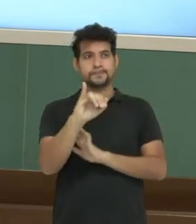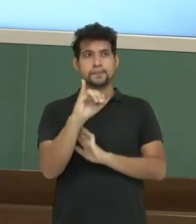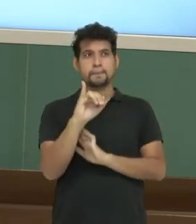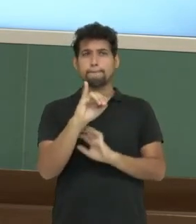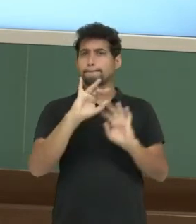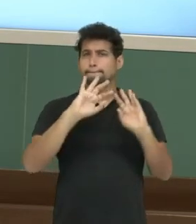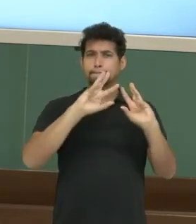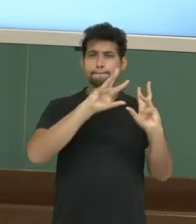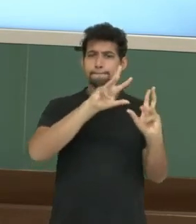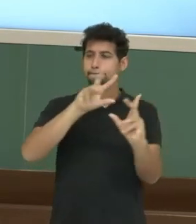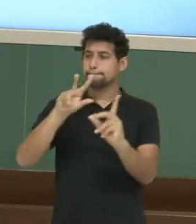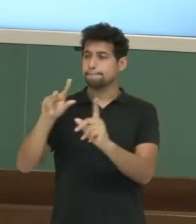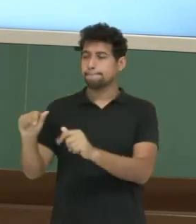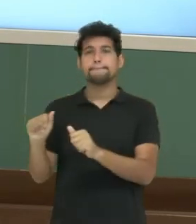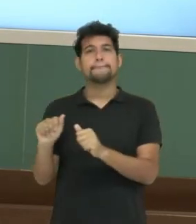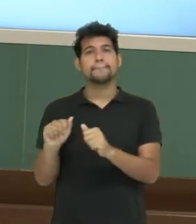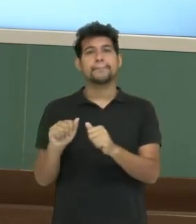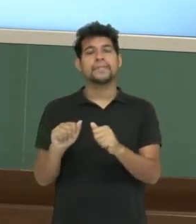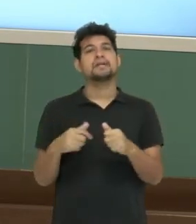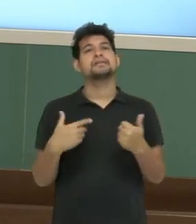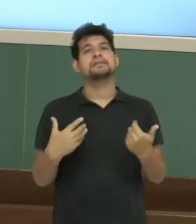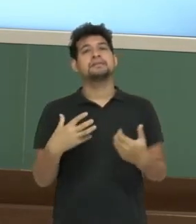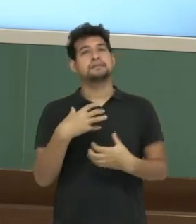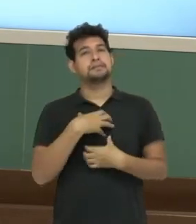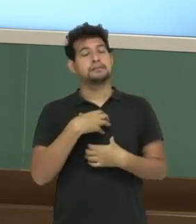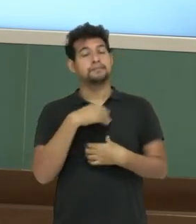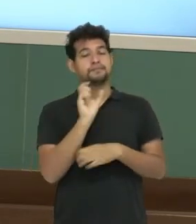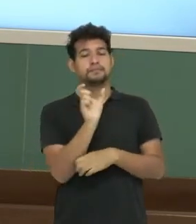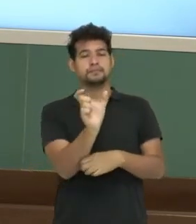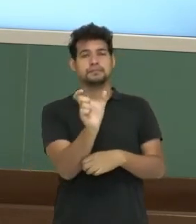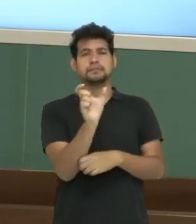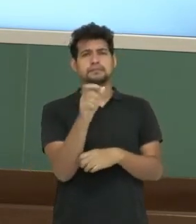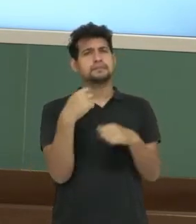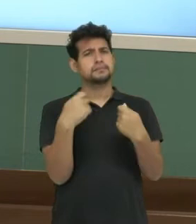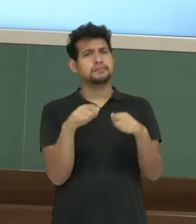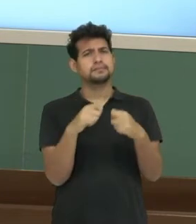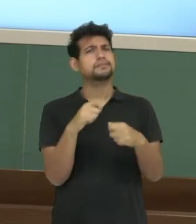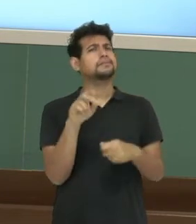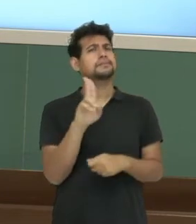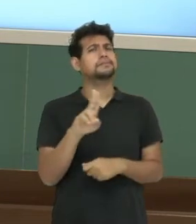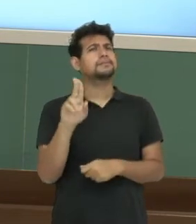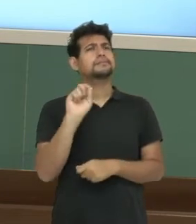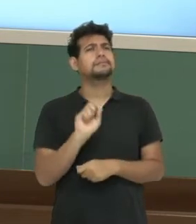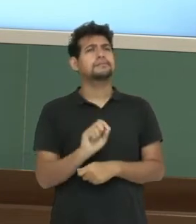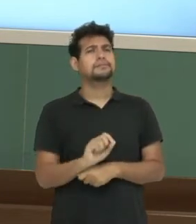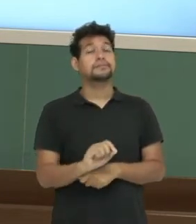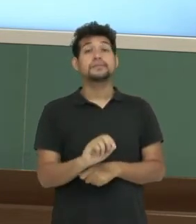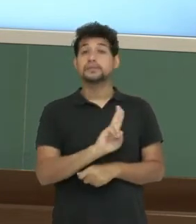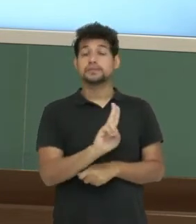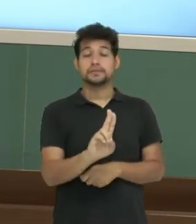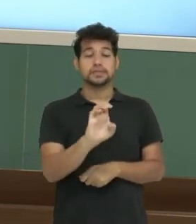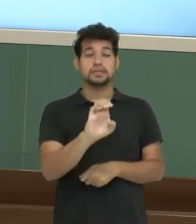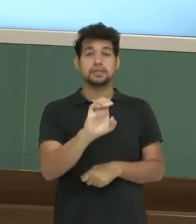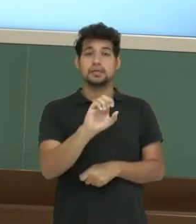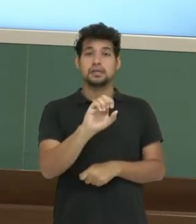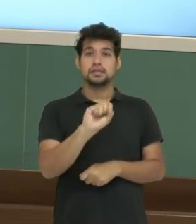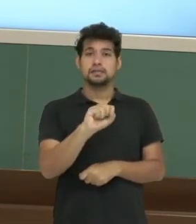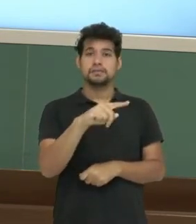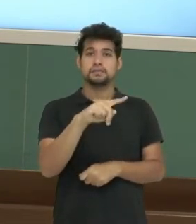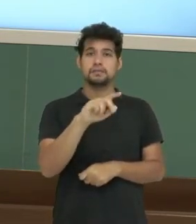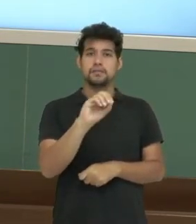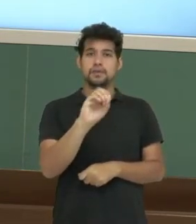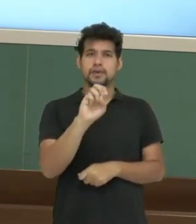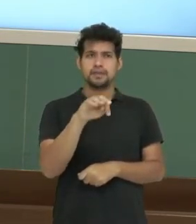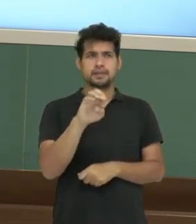alcança, todo. Então, por isso que a fórmula eu tenho o T como expoente, porque ele acaba sendo multiplicado por